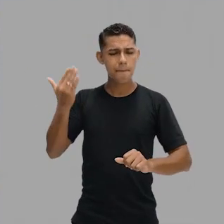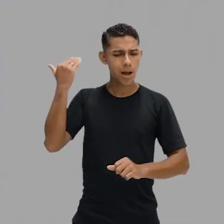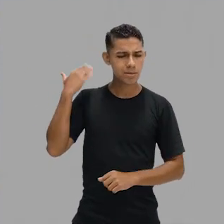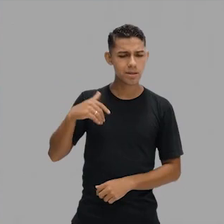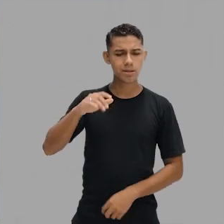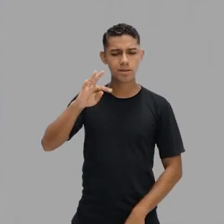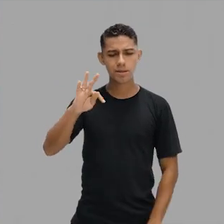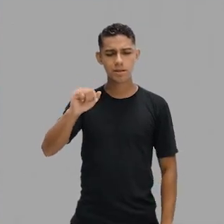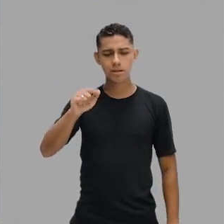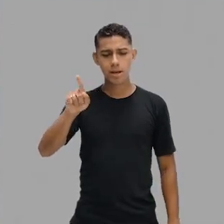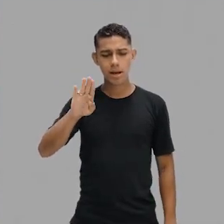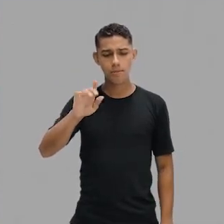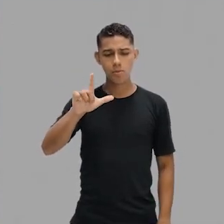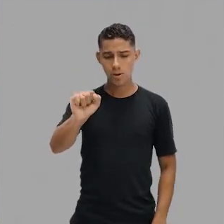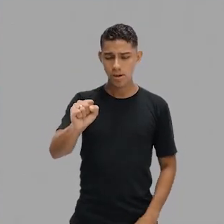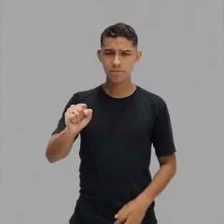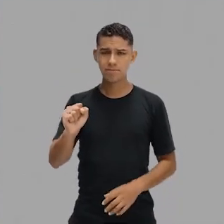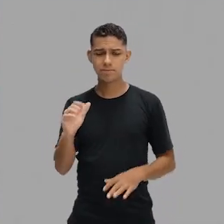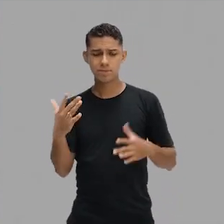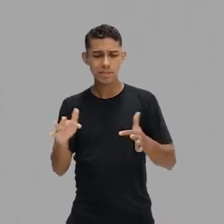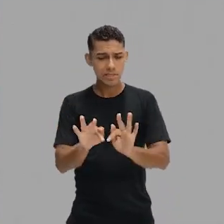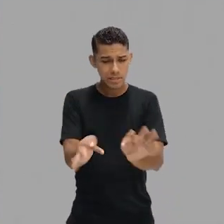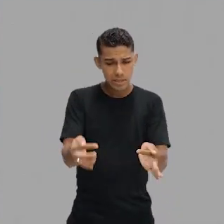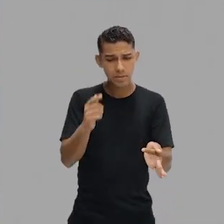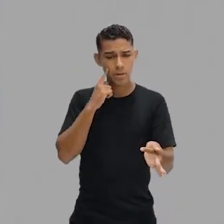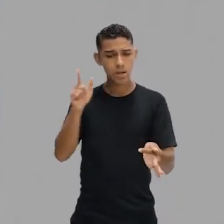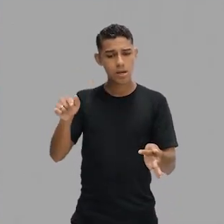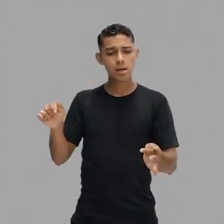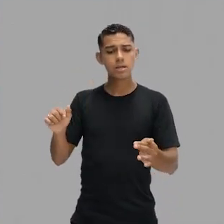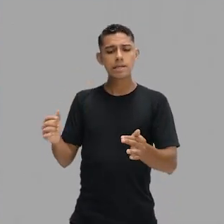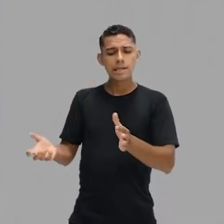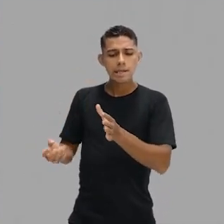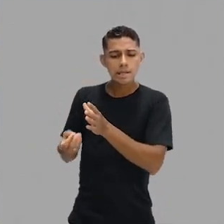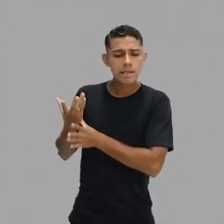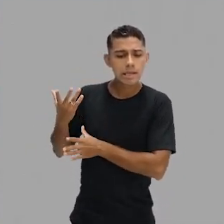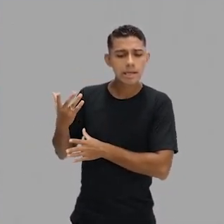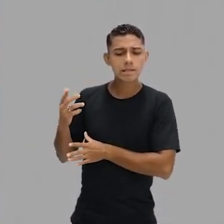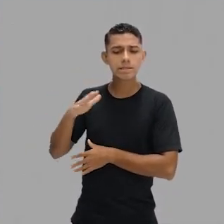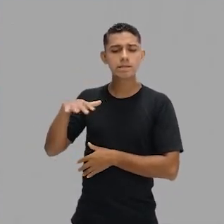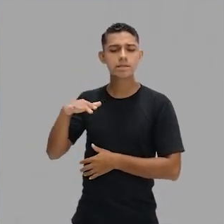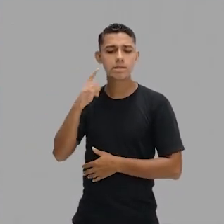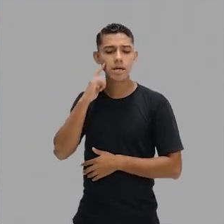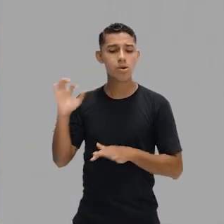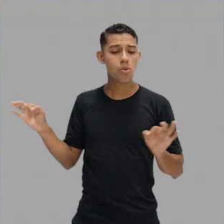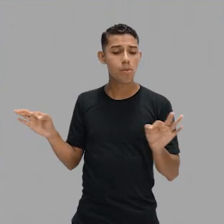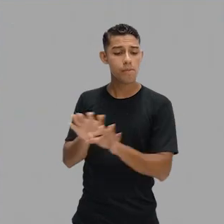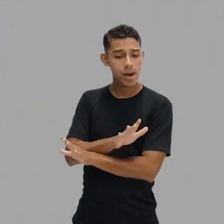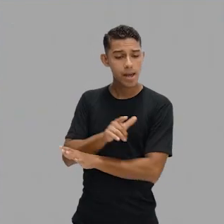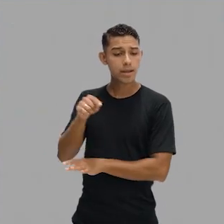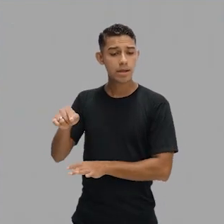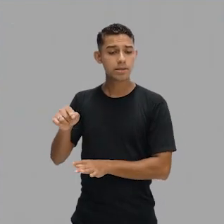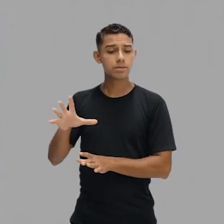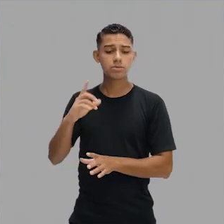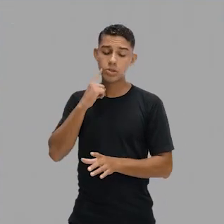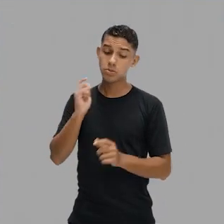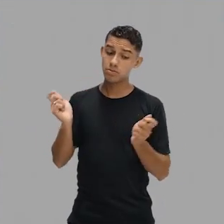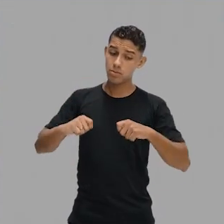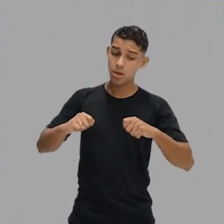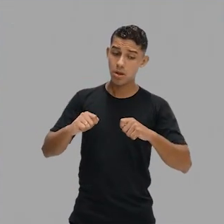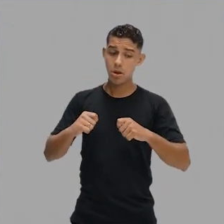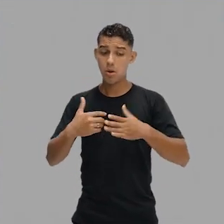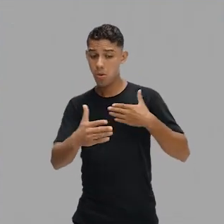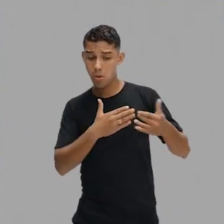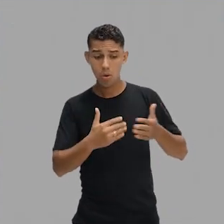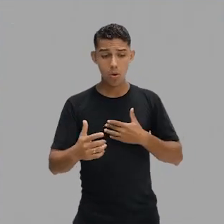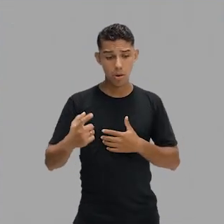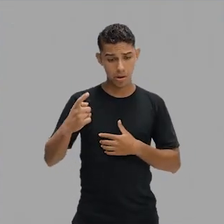de ideia. Isso não se encaixa na teoria contratualista. Isto é o empirismo de Locke, certo? A